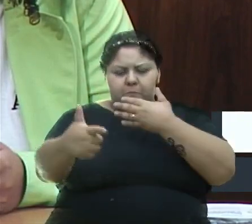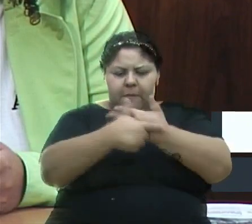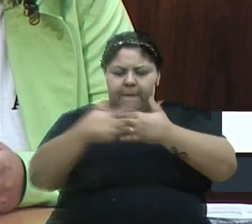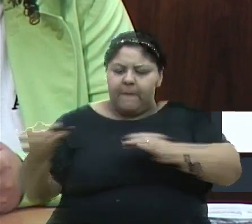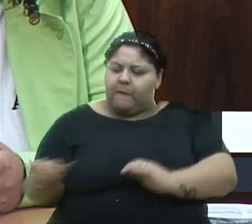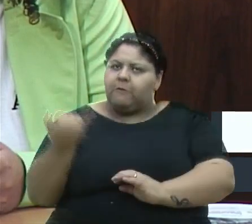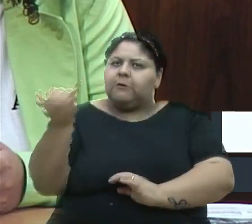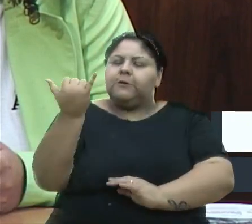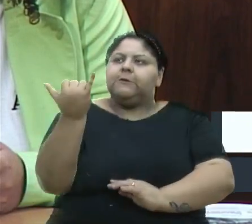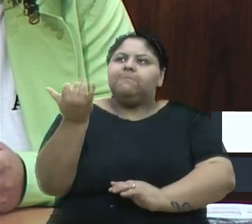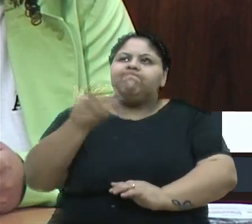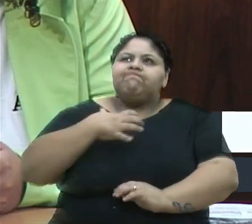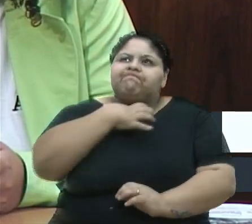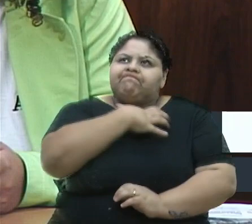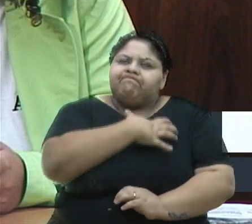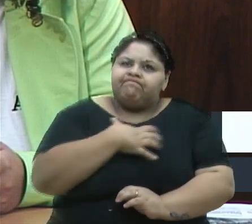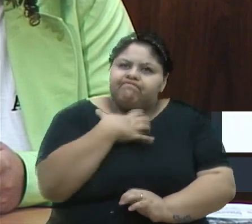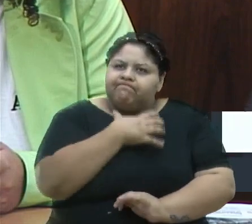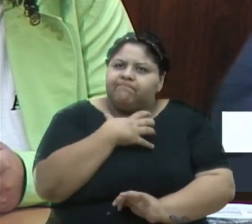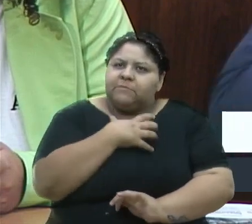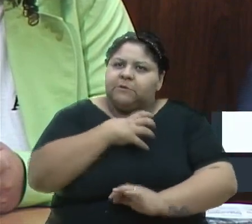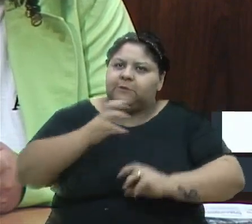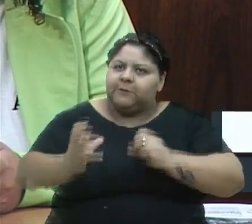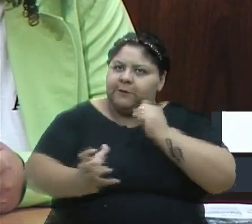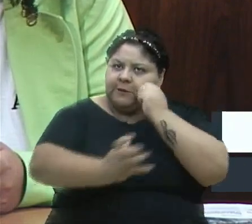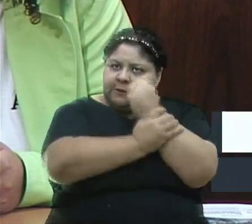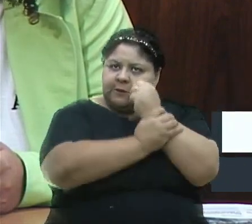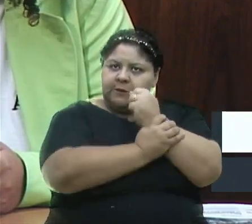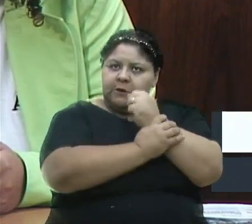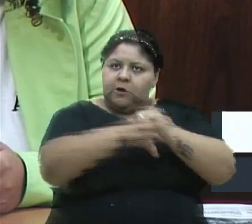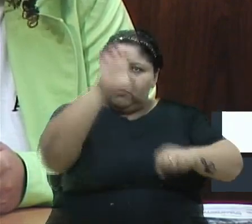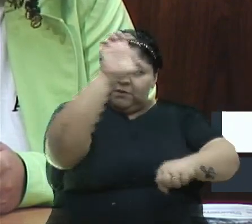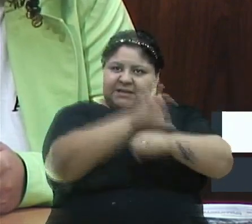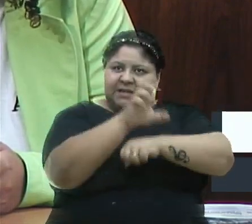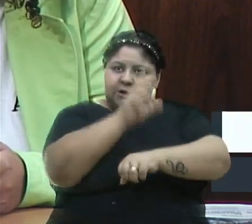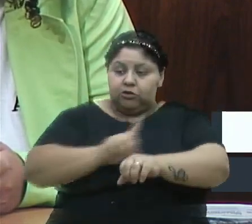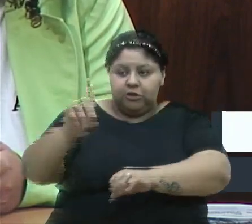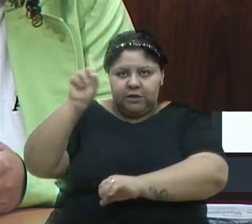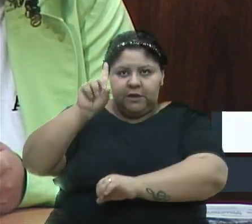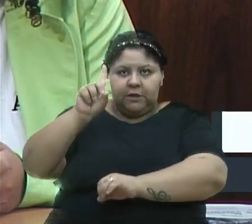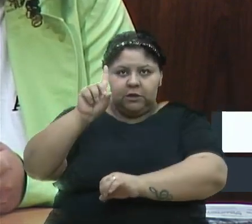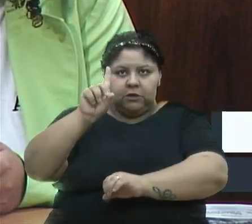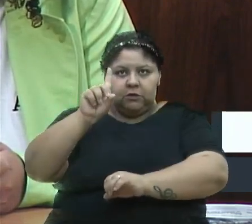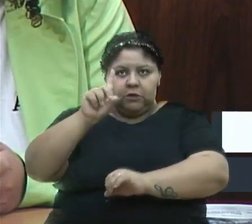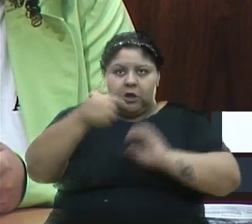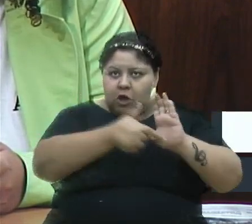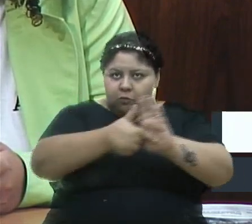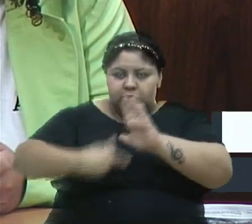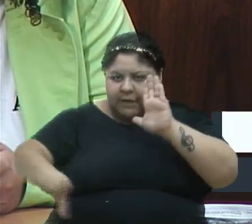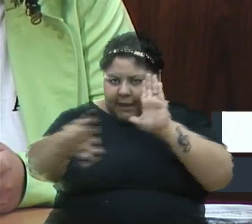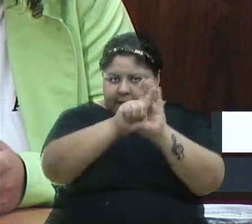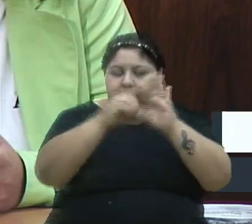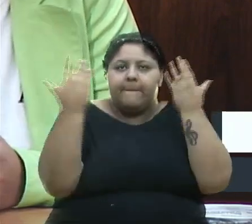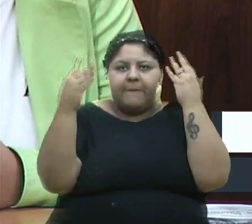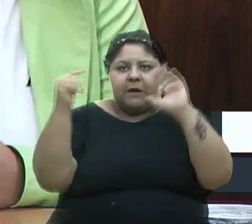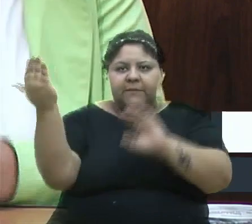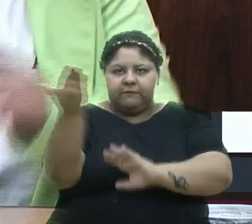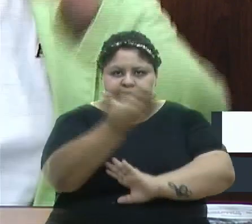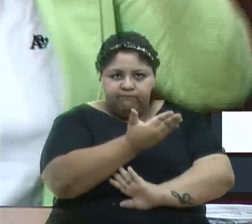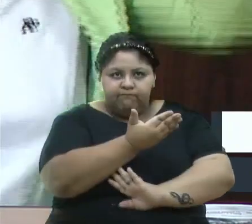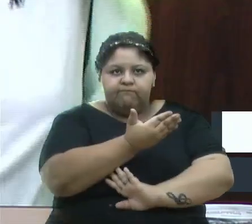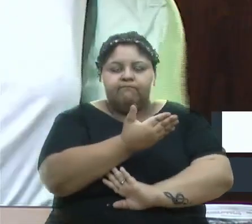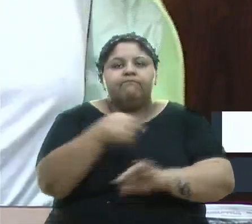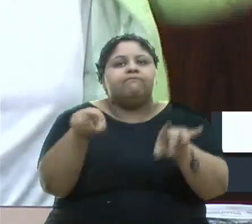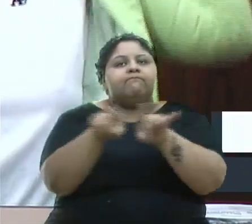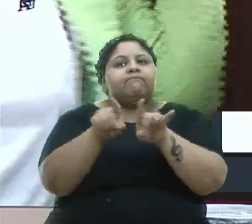no sentido de garantir o Estado Democrático de Direito e aplicar a lei. Então, parabéns a vocês e que, além